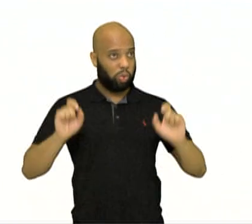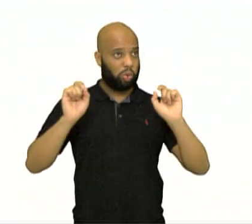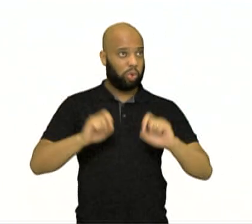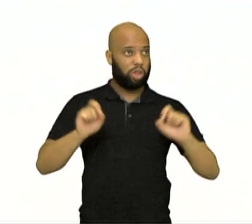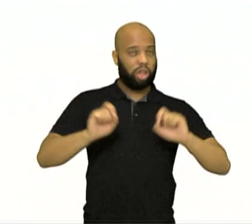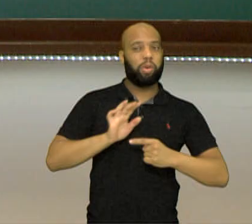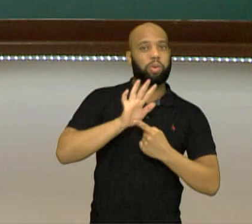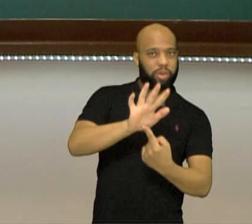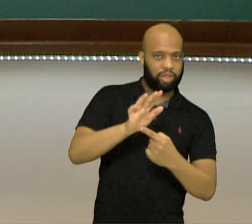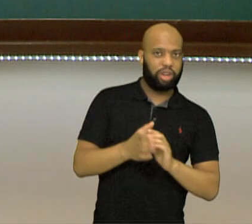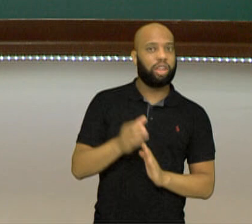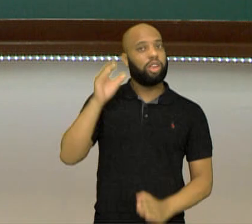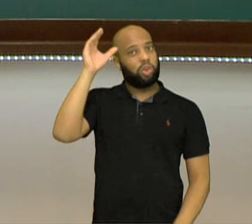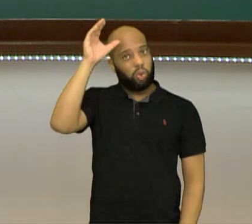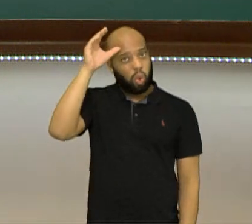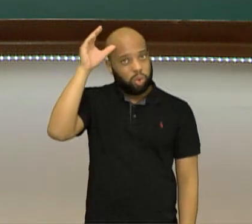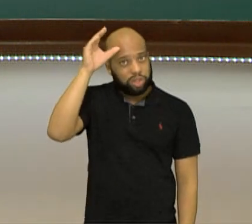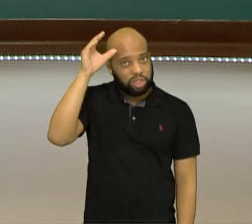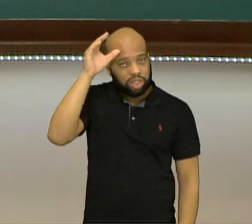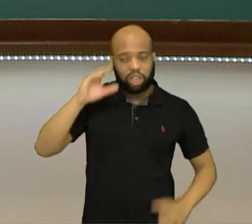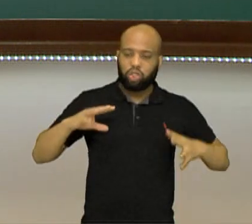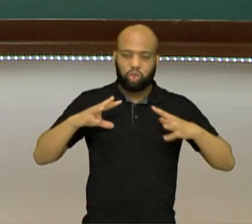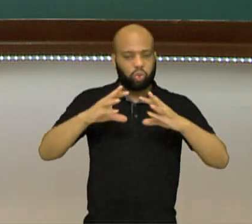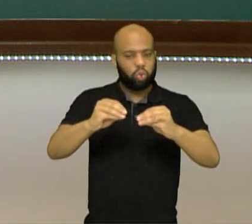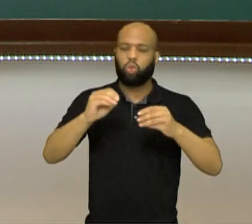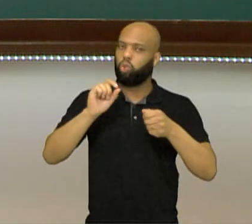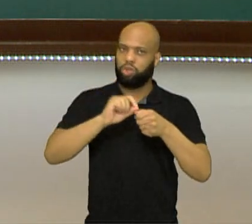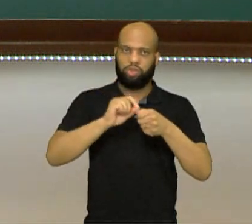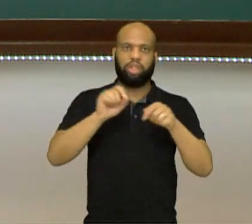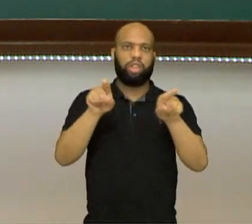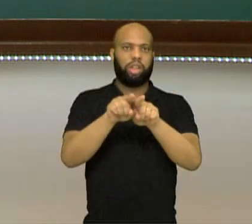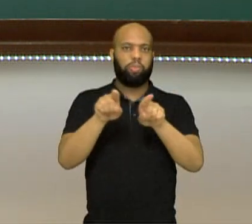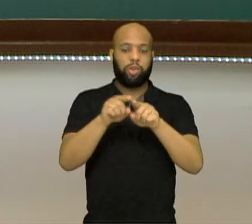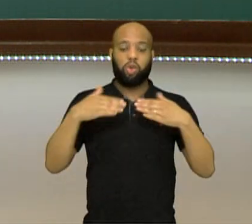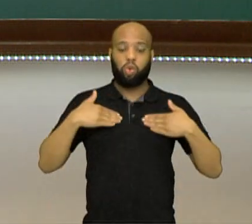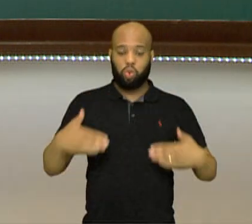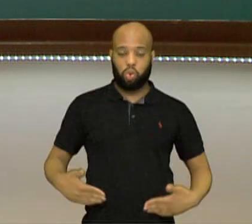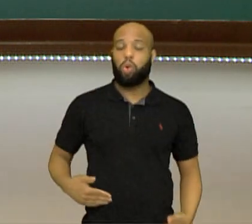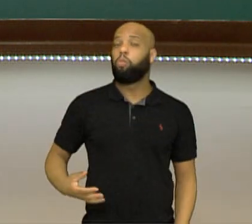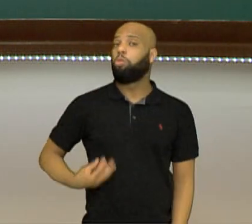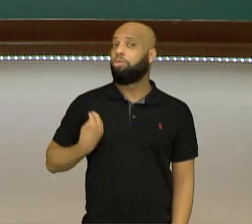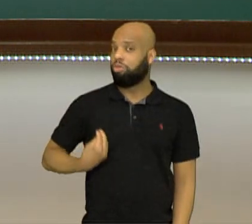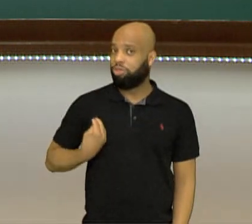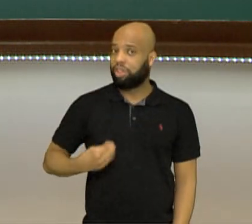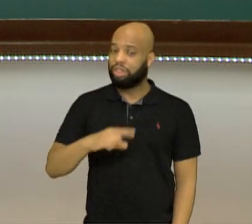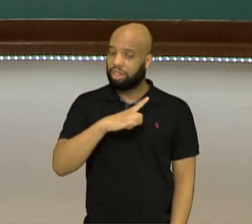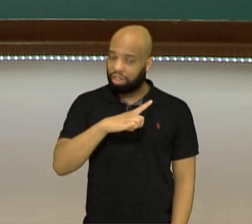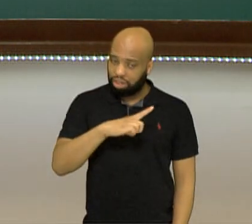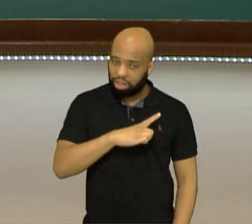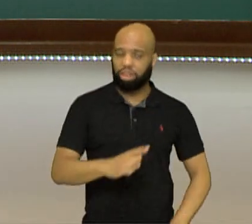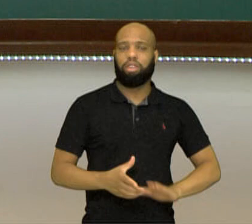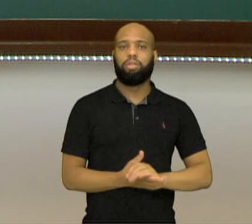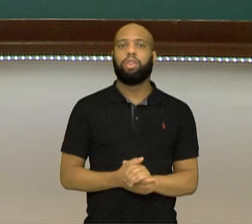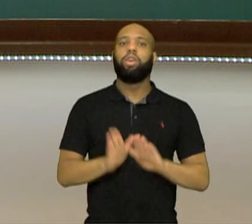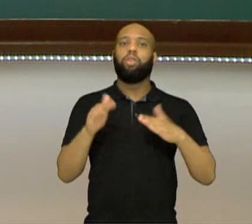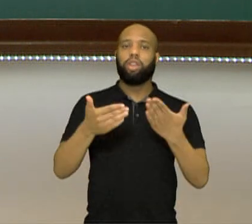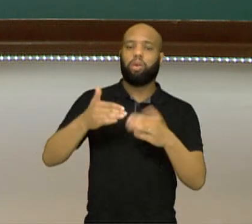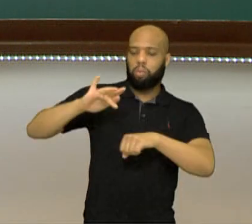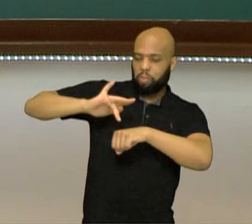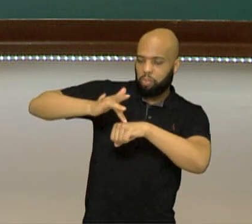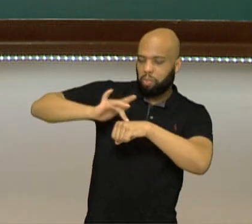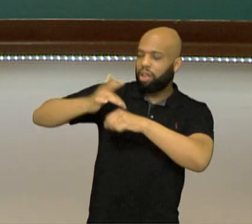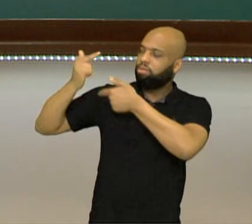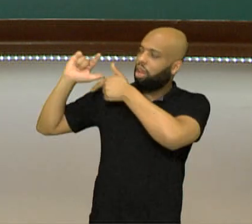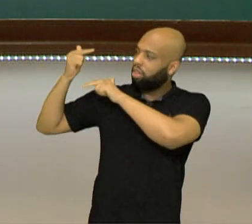né? Consciente de tudo que está fazendo, é um corpo vivo, um corpo presente. O balé clássico não